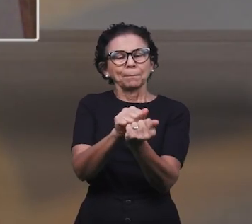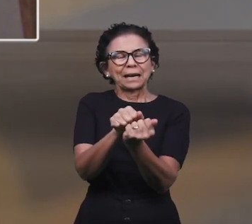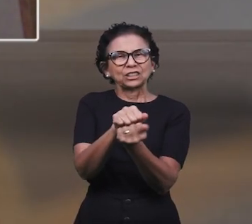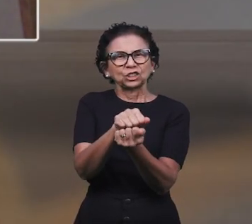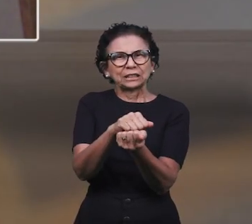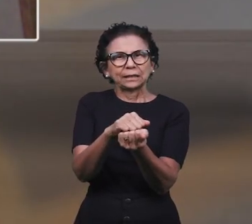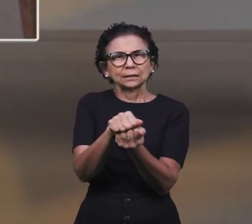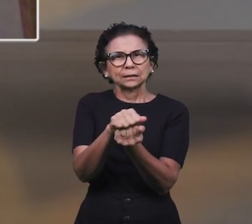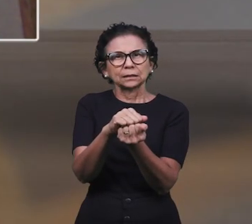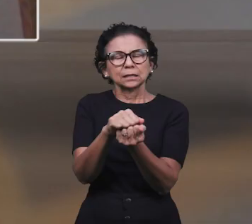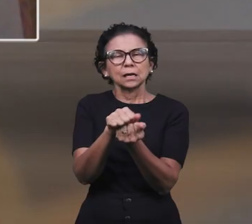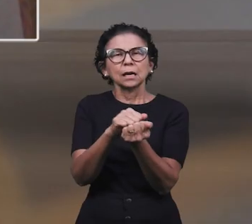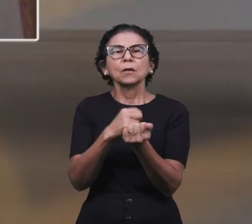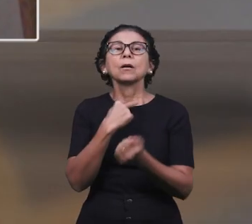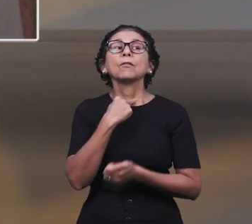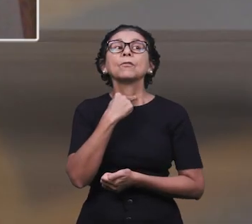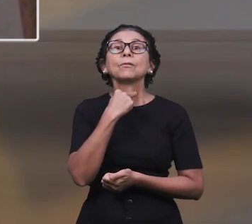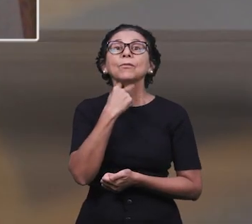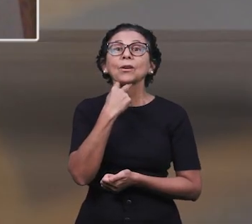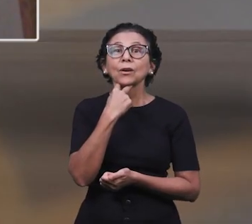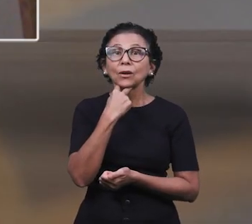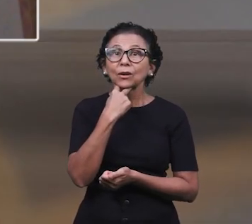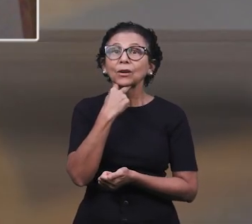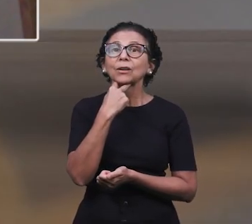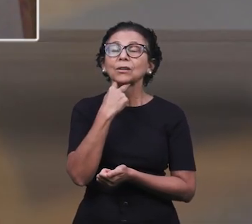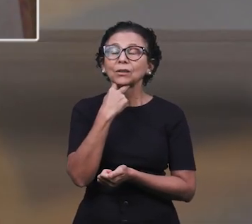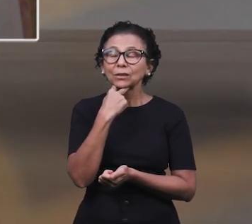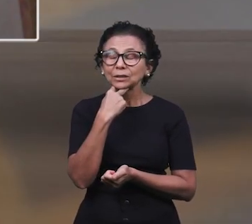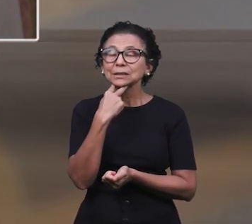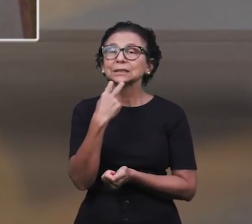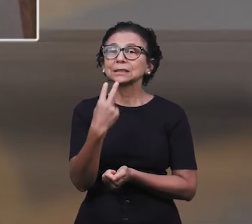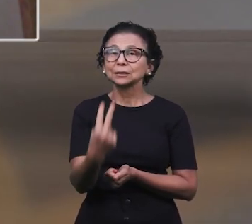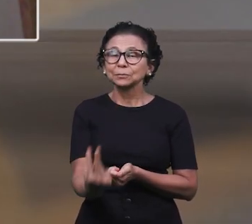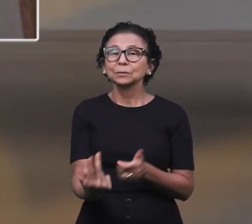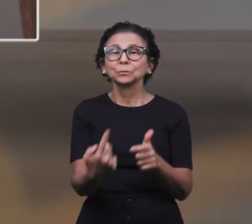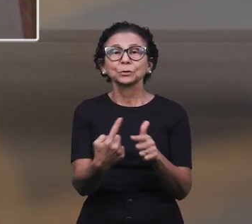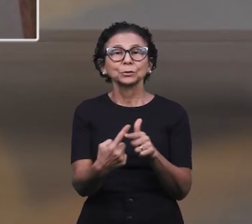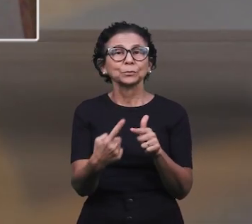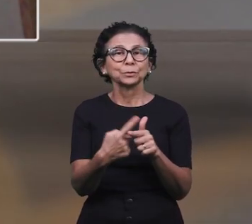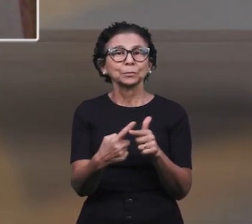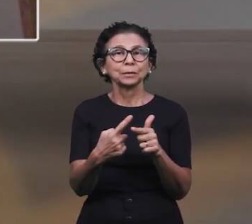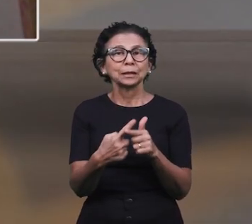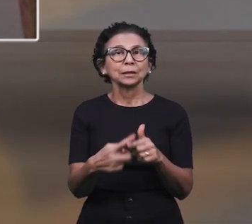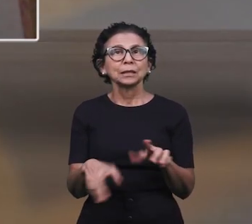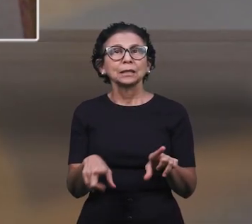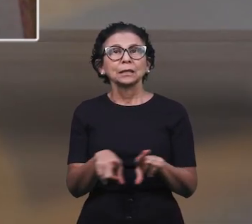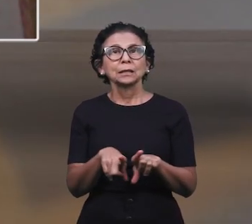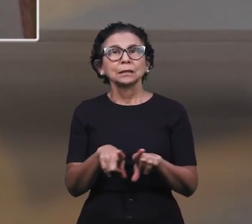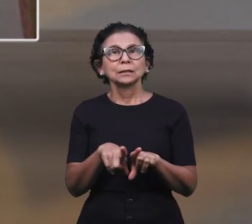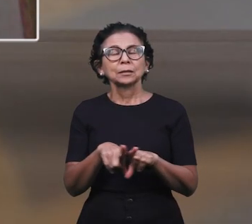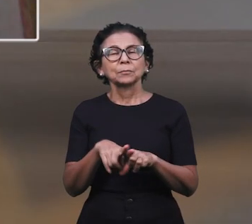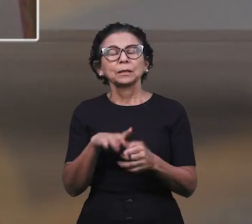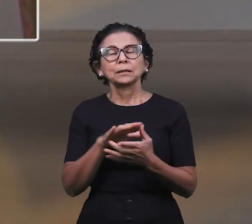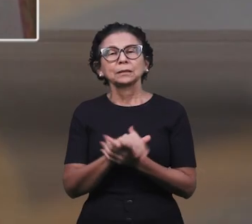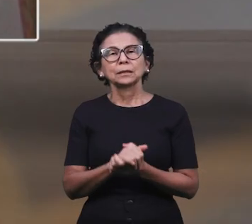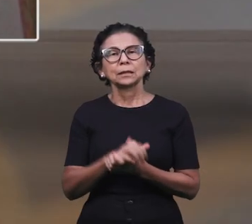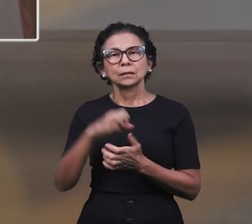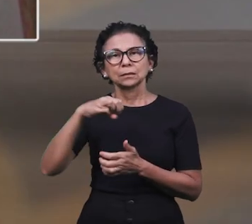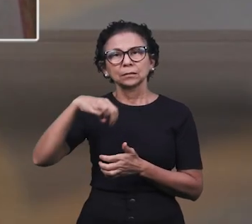a fonética, que pode trazer muitos problemas para a pessoa. E também depois nós temos as lesões de